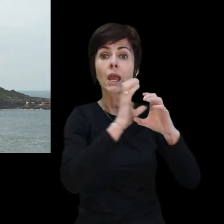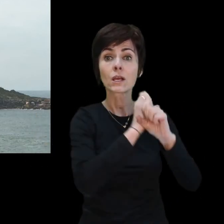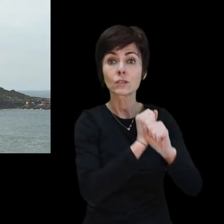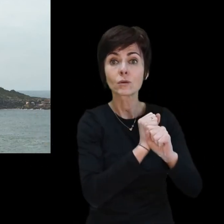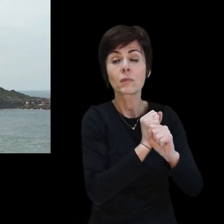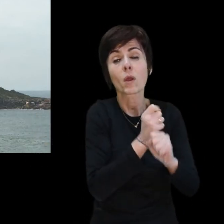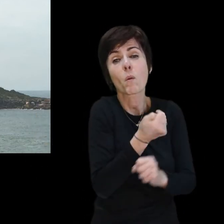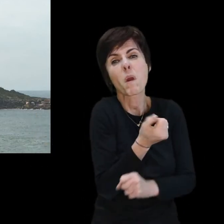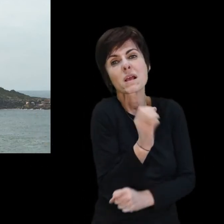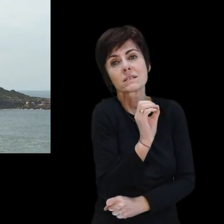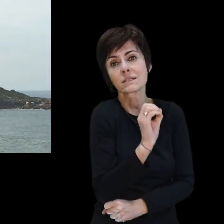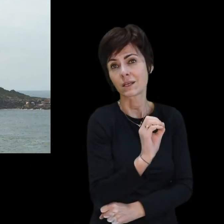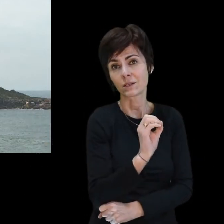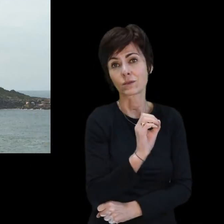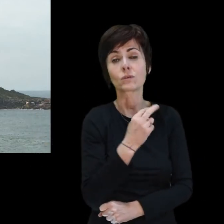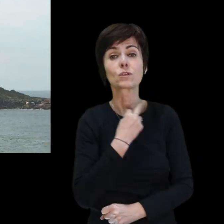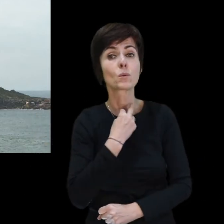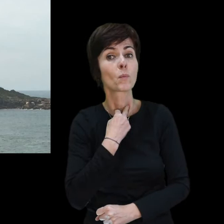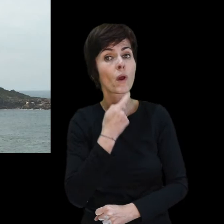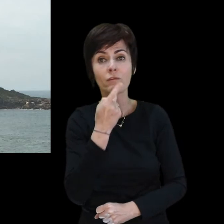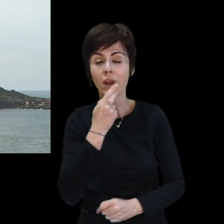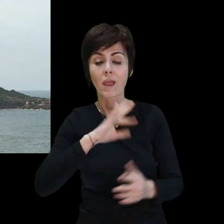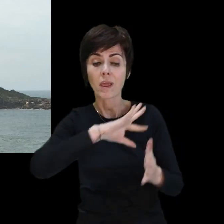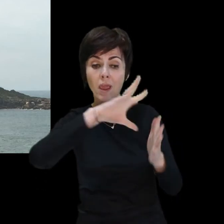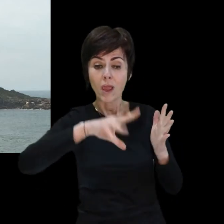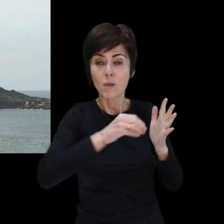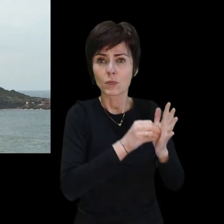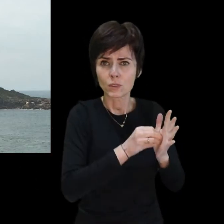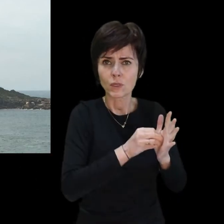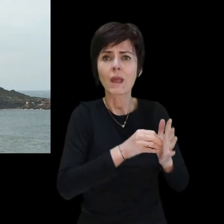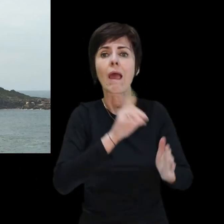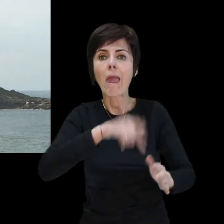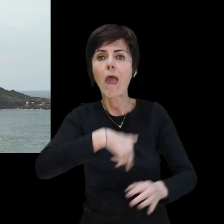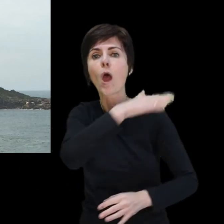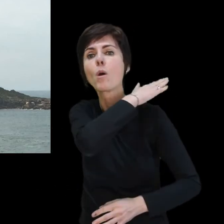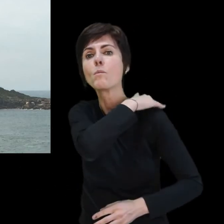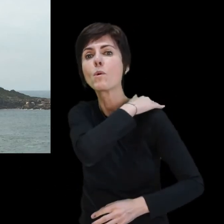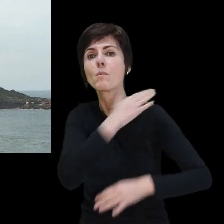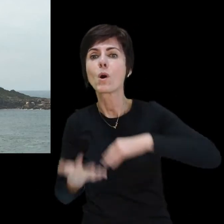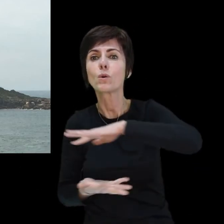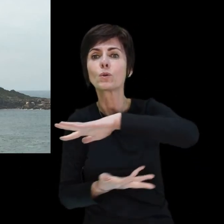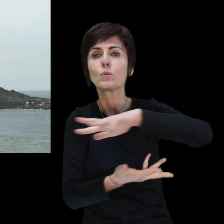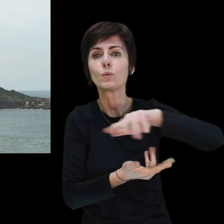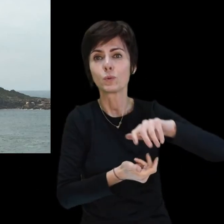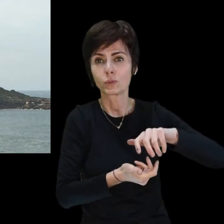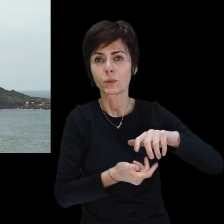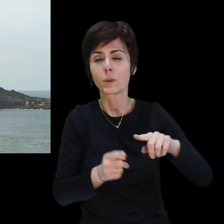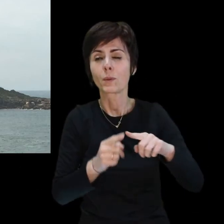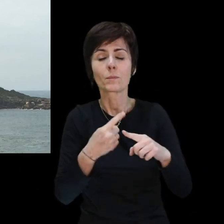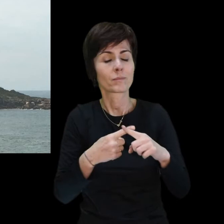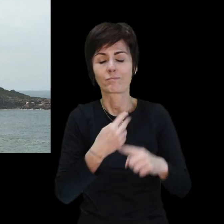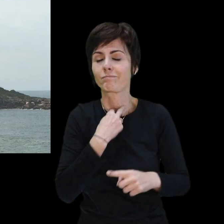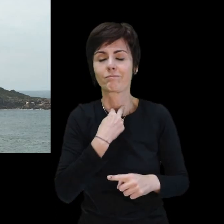que nulo. Então a gente não pode afirmar, por exemplo, que a Amazônia é o pulmão do mundo, porque na verdade a quantidade de